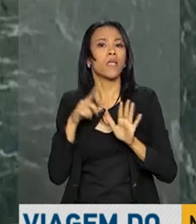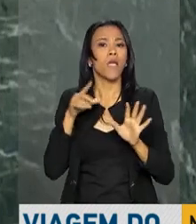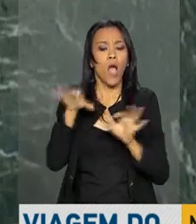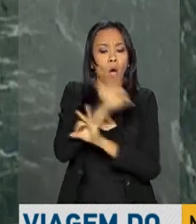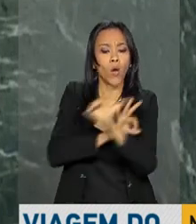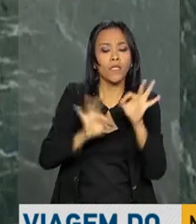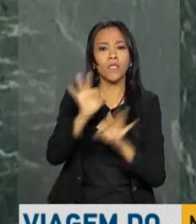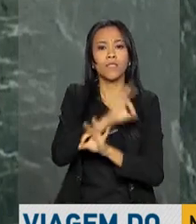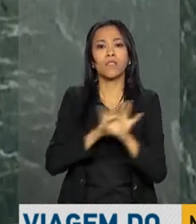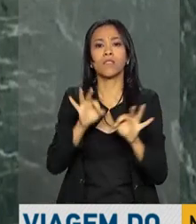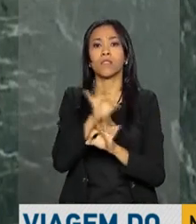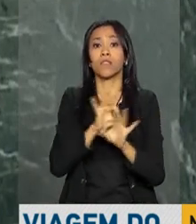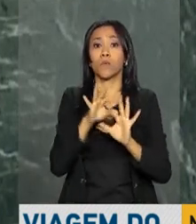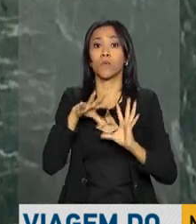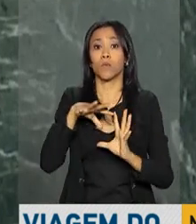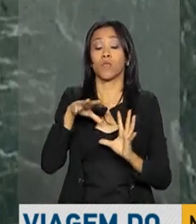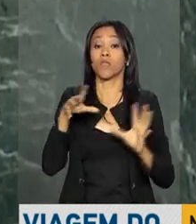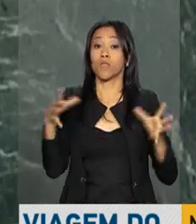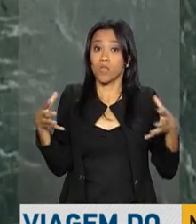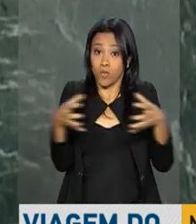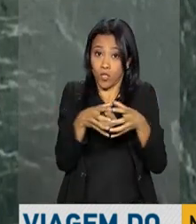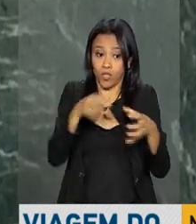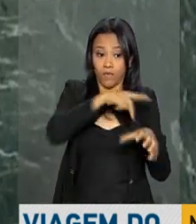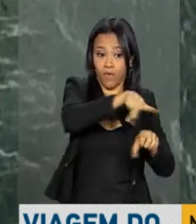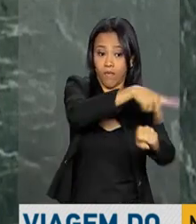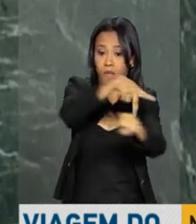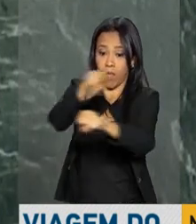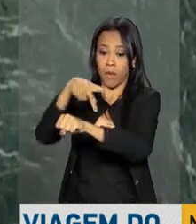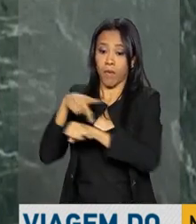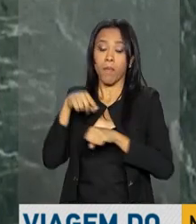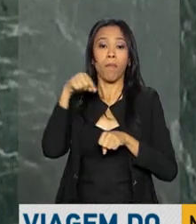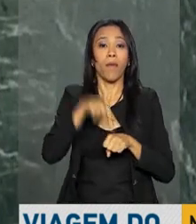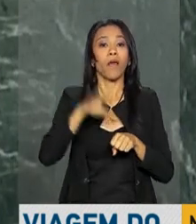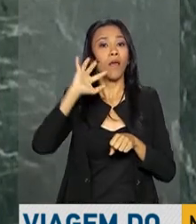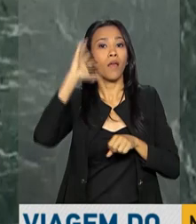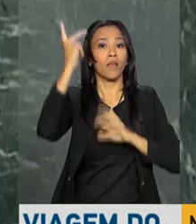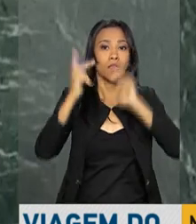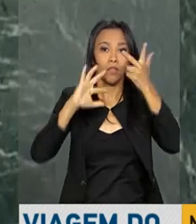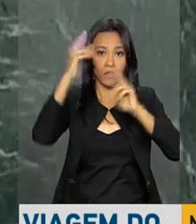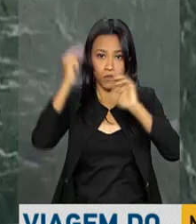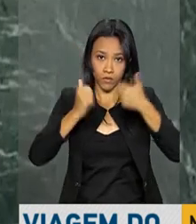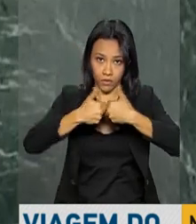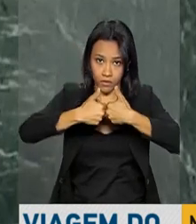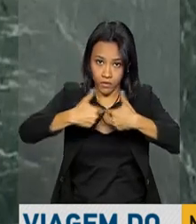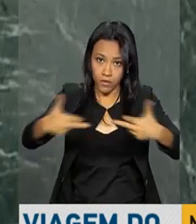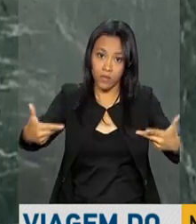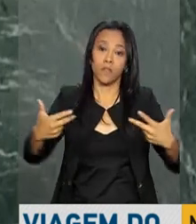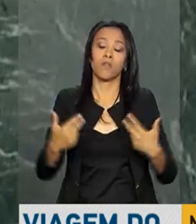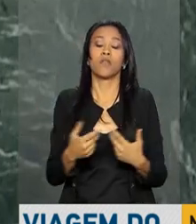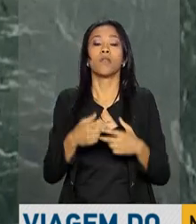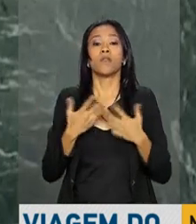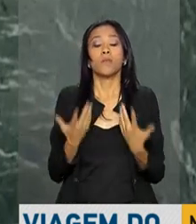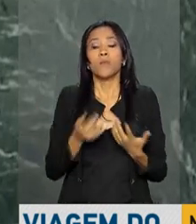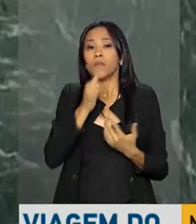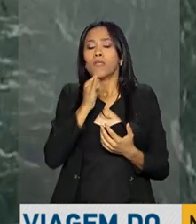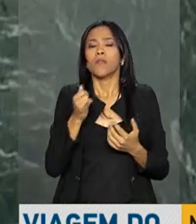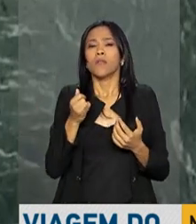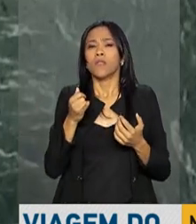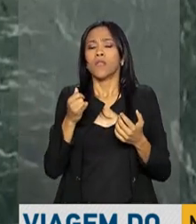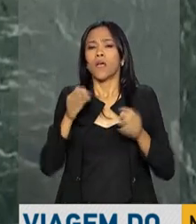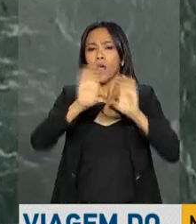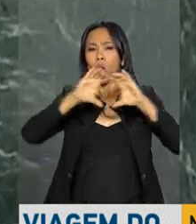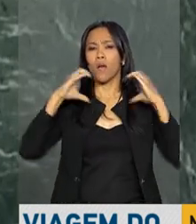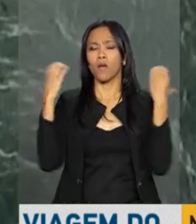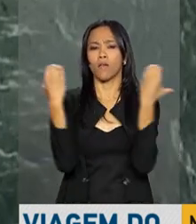Mundial do Comércio e seu mecanismo de solução de controvérsias. Na conferência